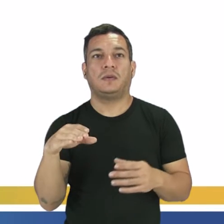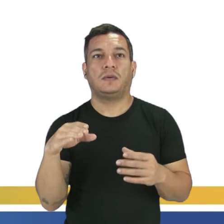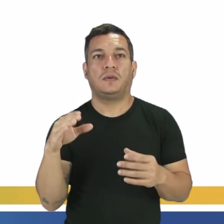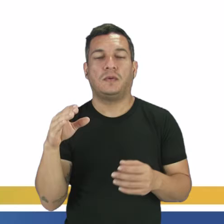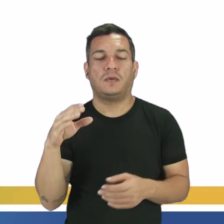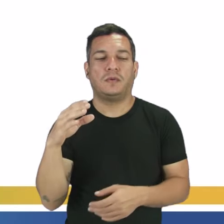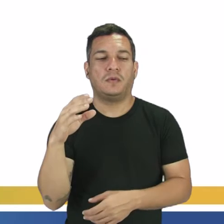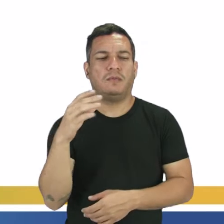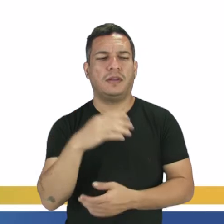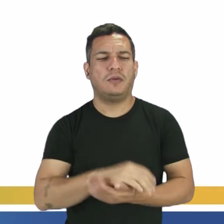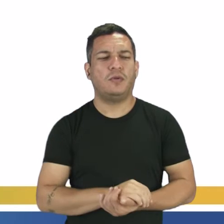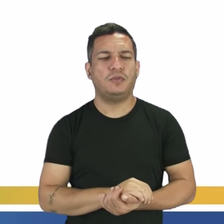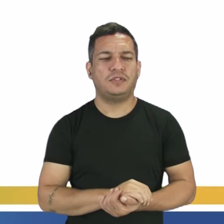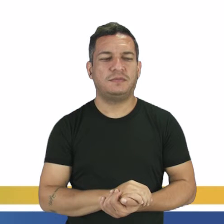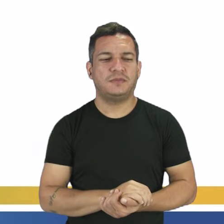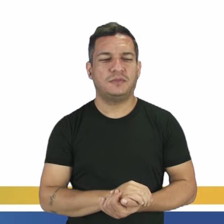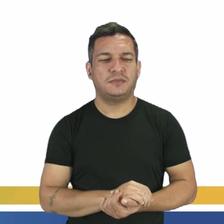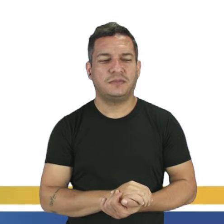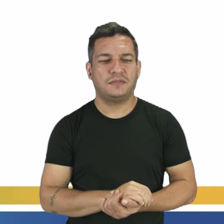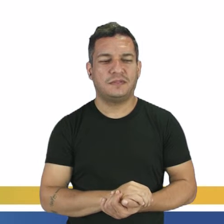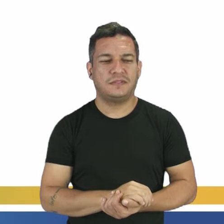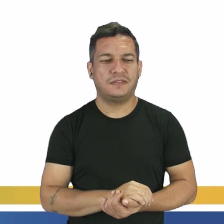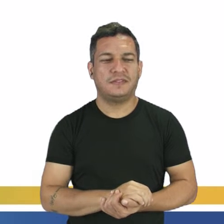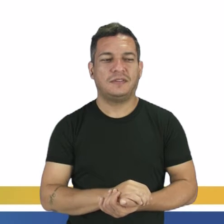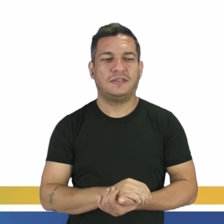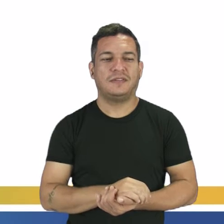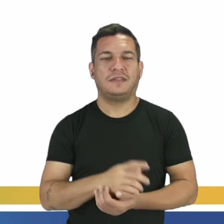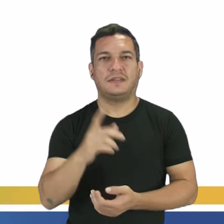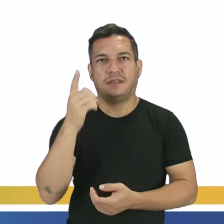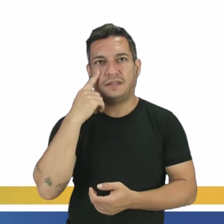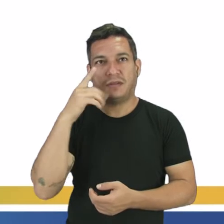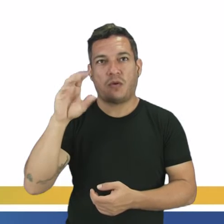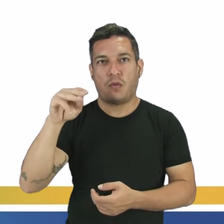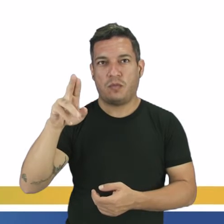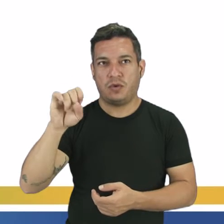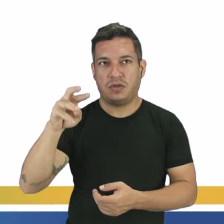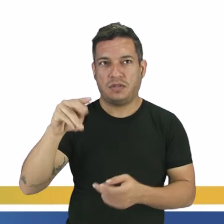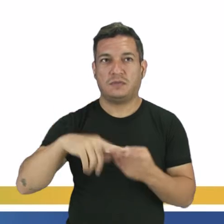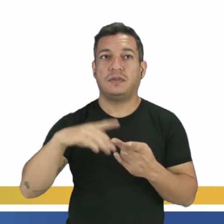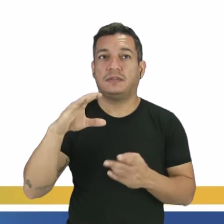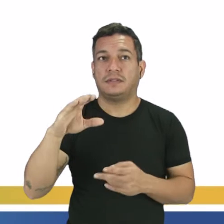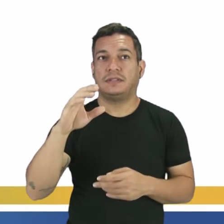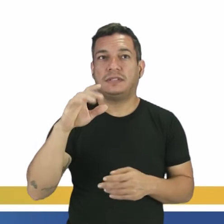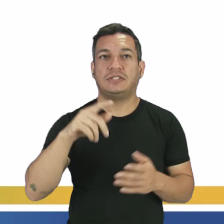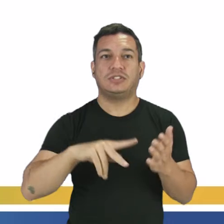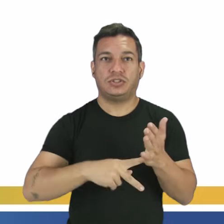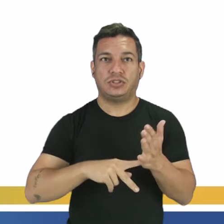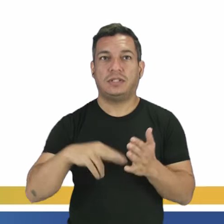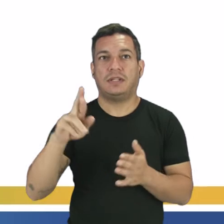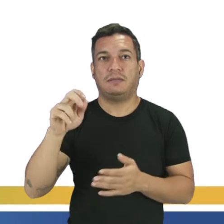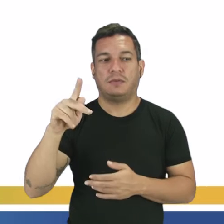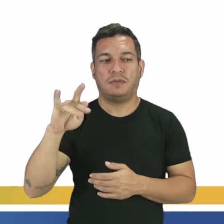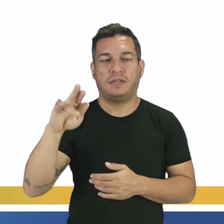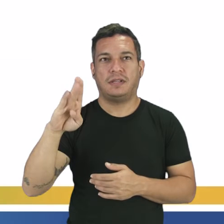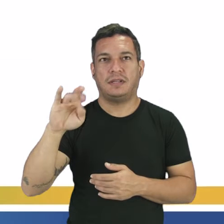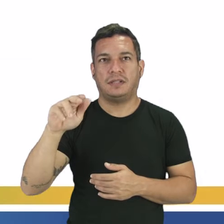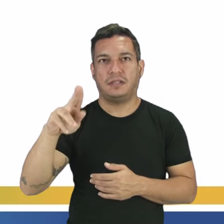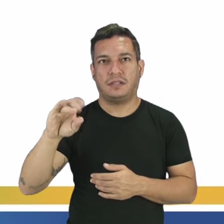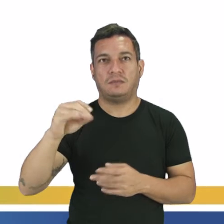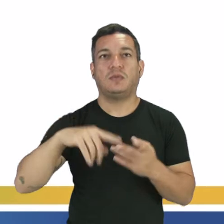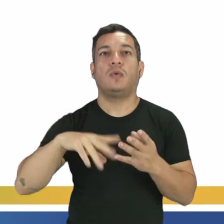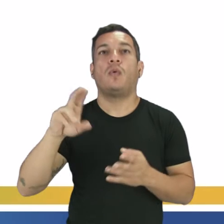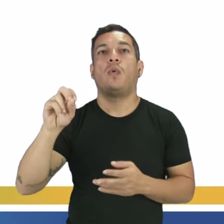o republicanismo e o conservadorismo. D. o liberalismo, o nacionalismo e o